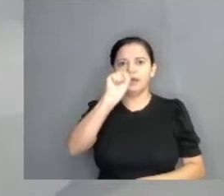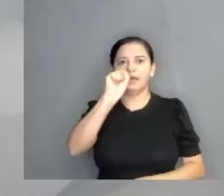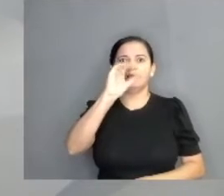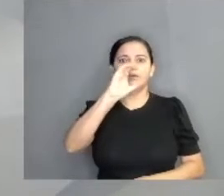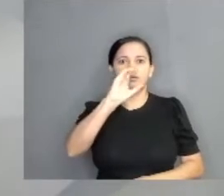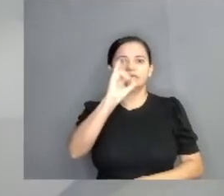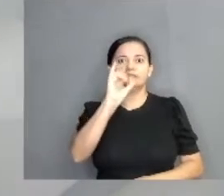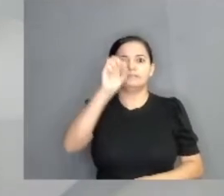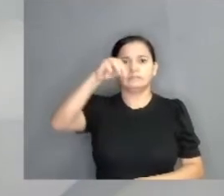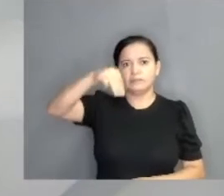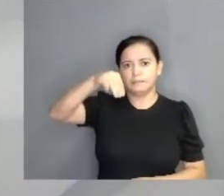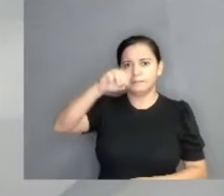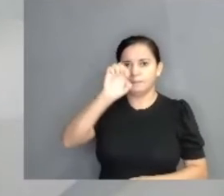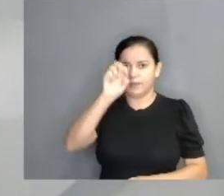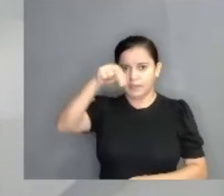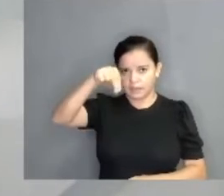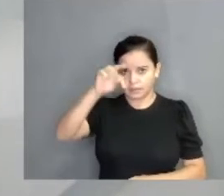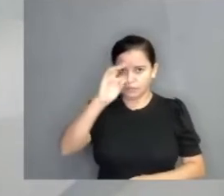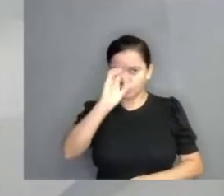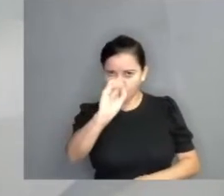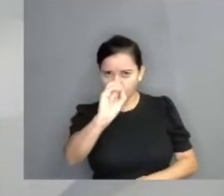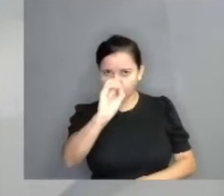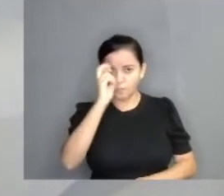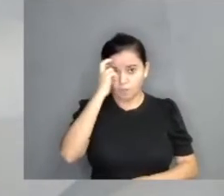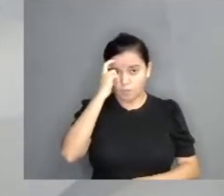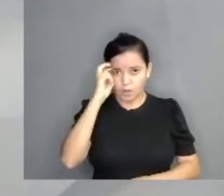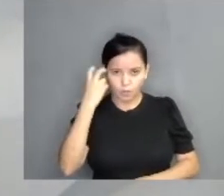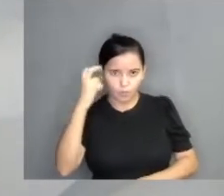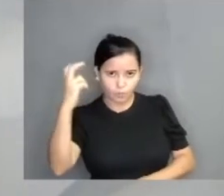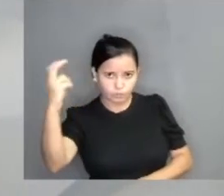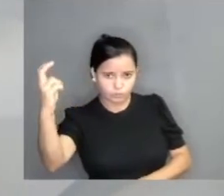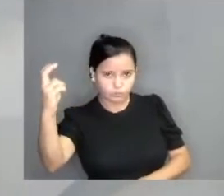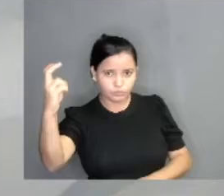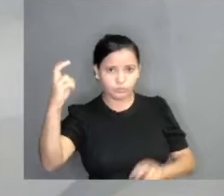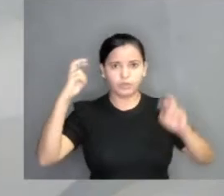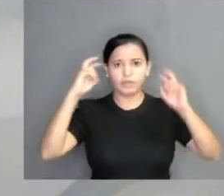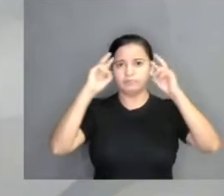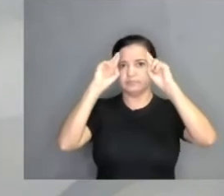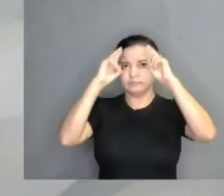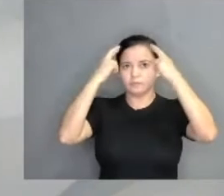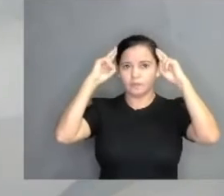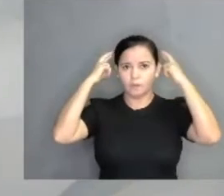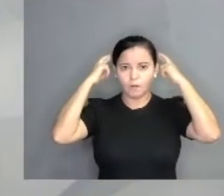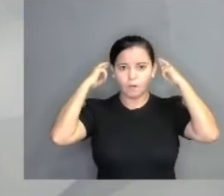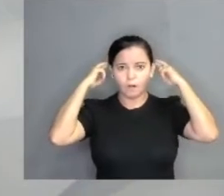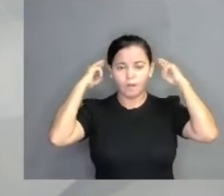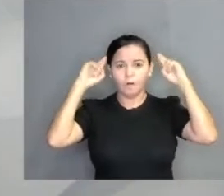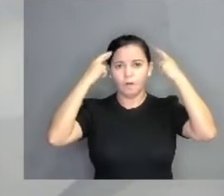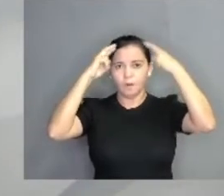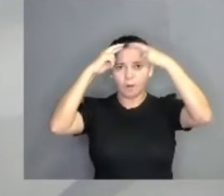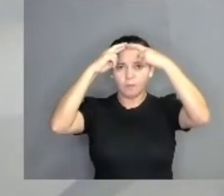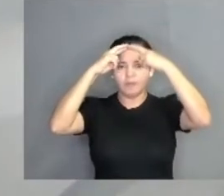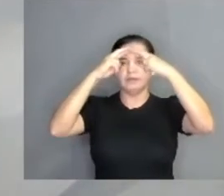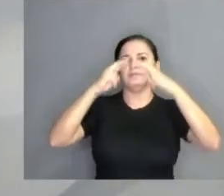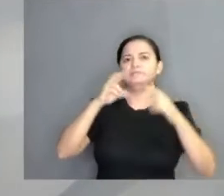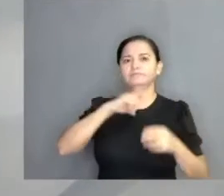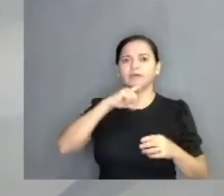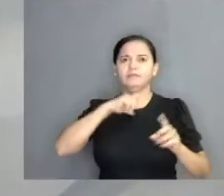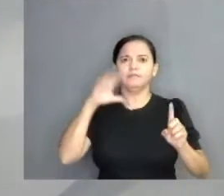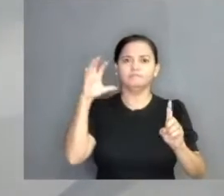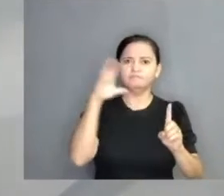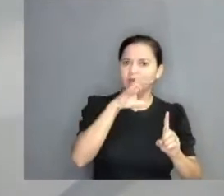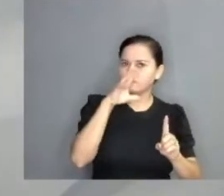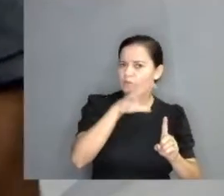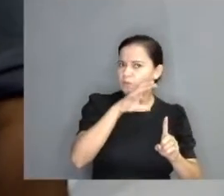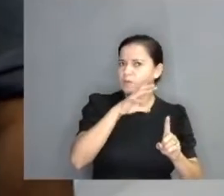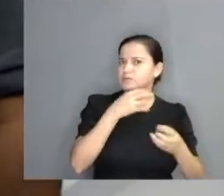sendo influenciada pela cultura grega romana, vamos falar do que se caracterizou. Para vocês terem